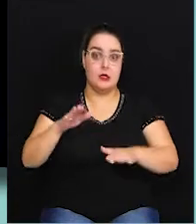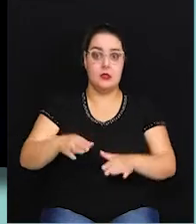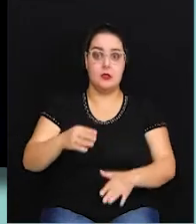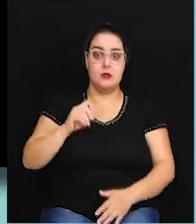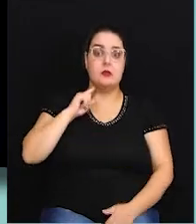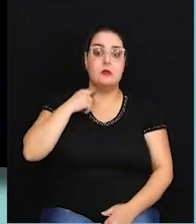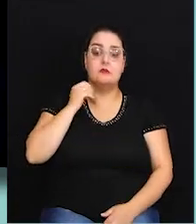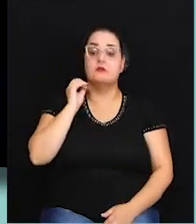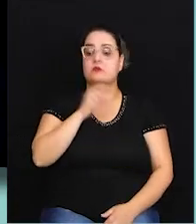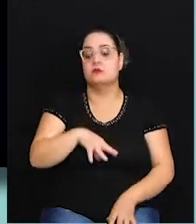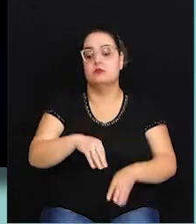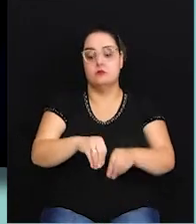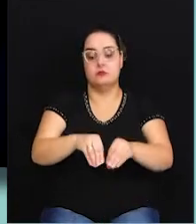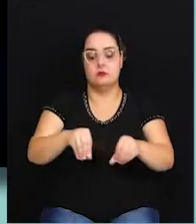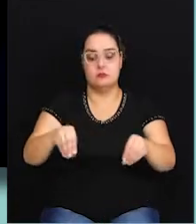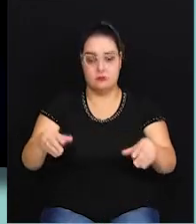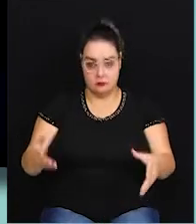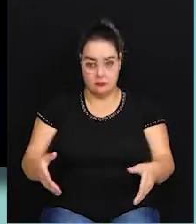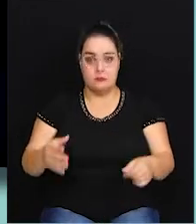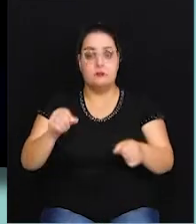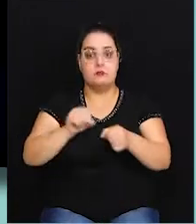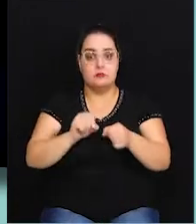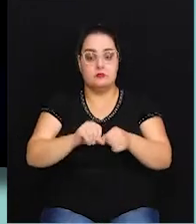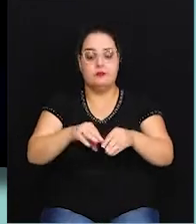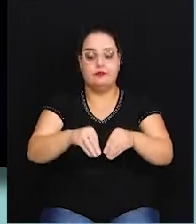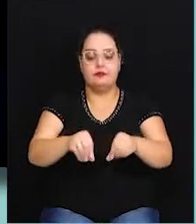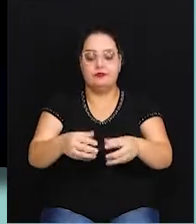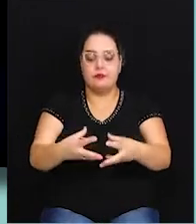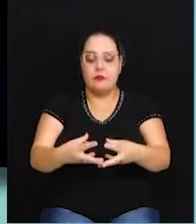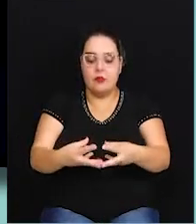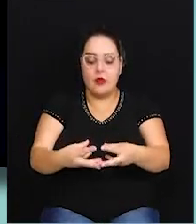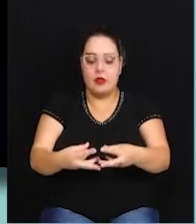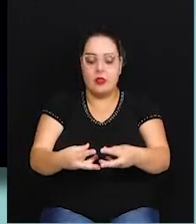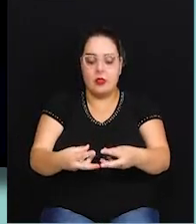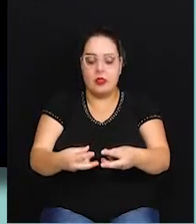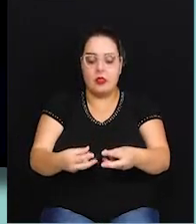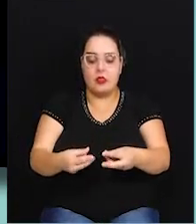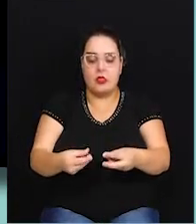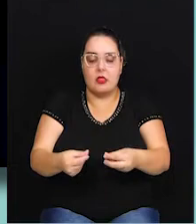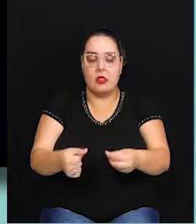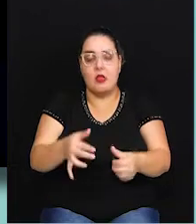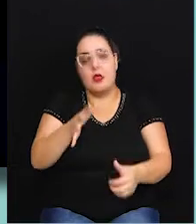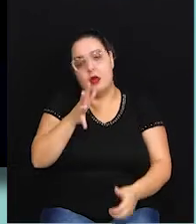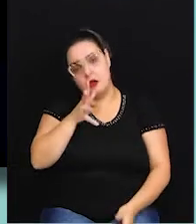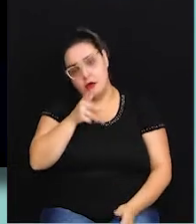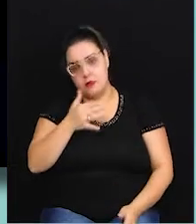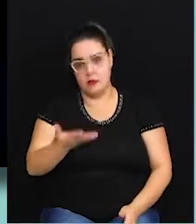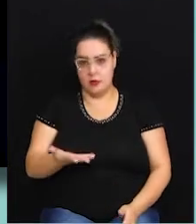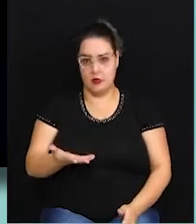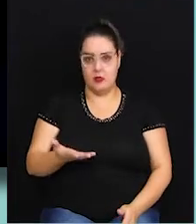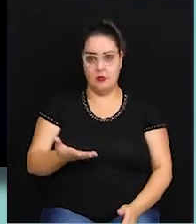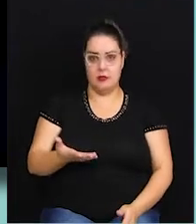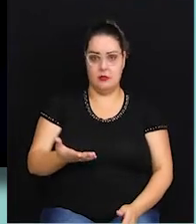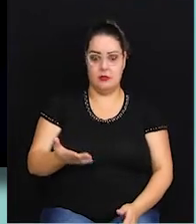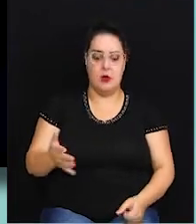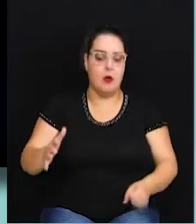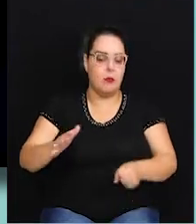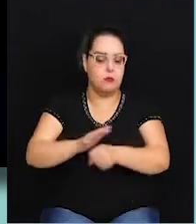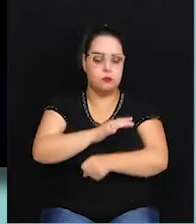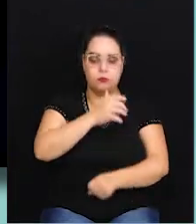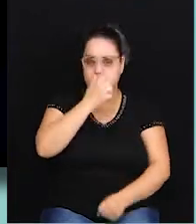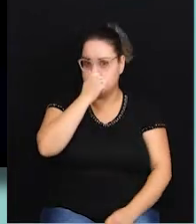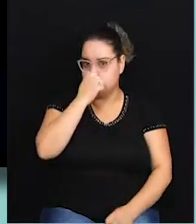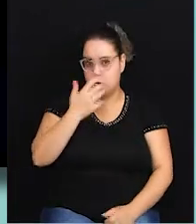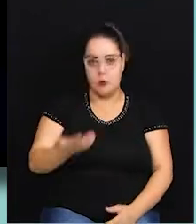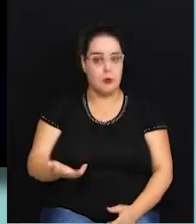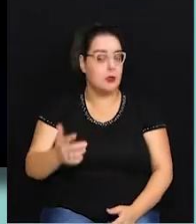vezes descarta na terra, né? Então, a terra que vai fazer essa decomposição, só que não tem como. Os lixões, eles são muito assoberbados hoje